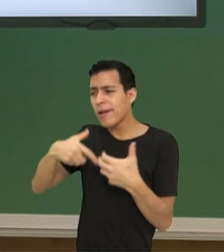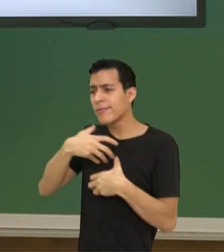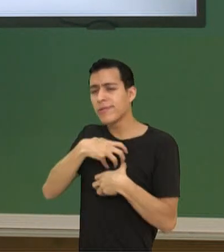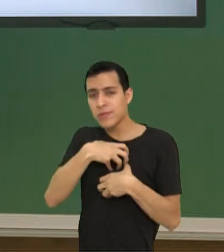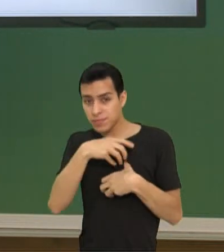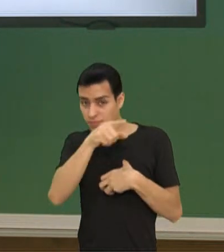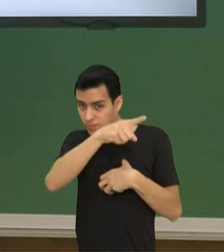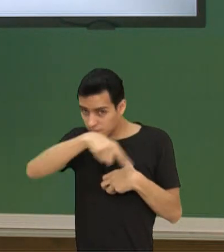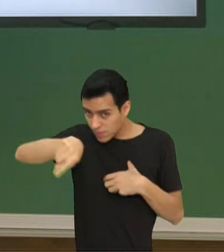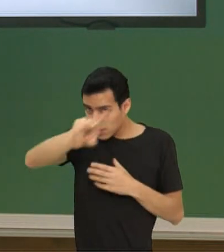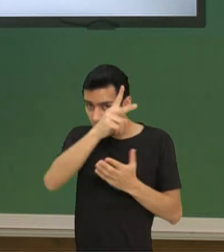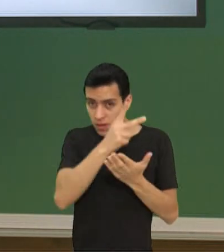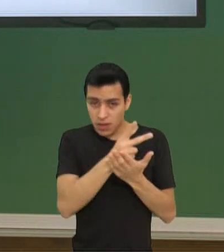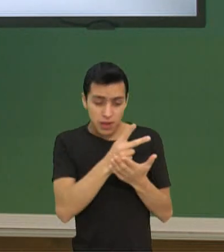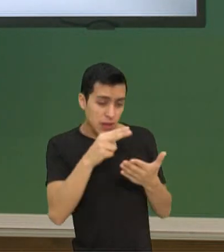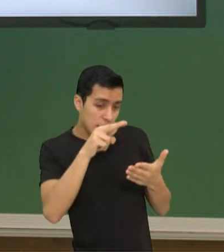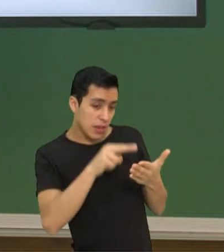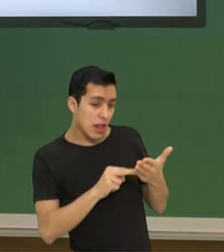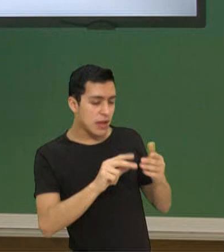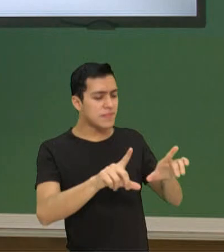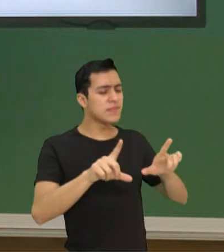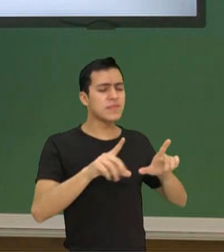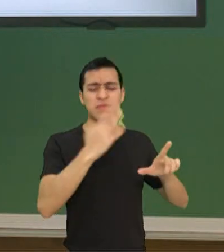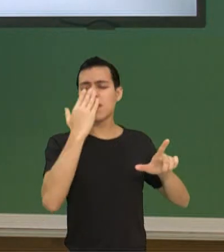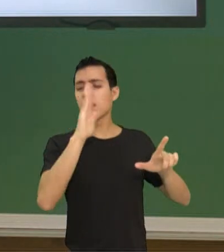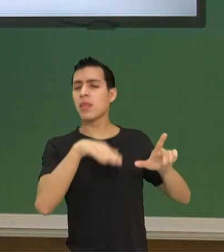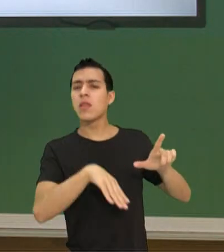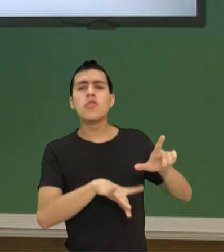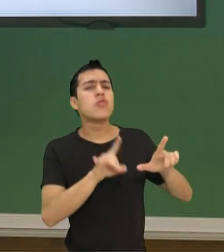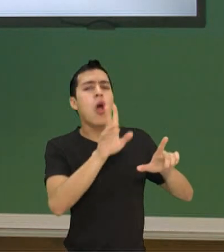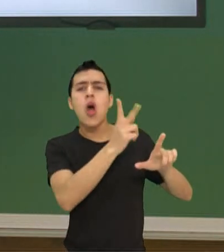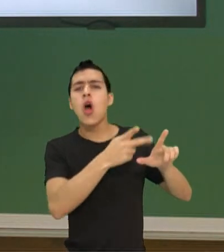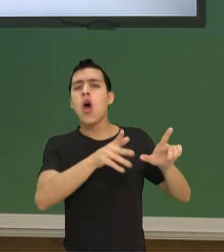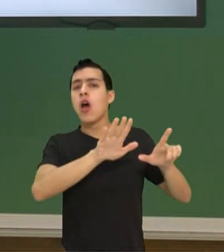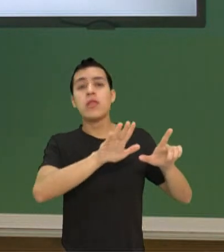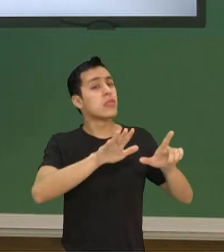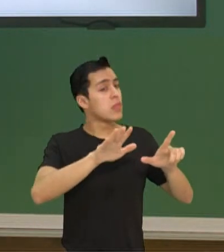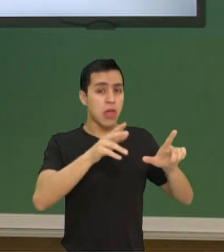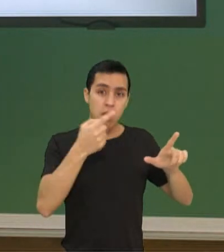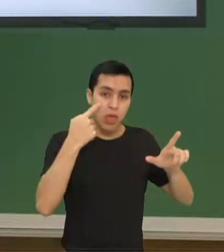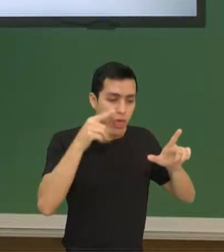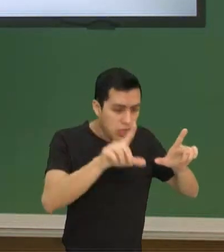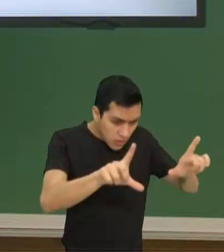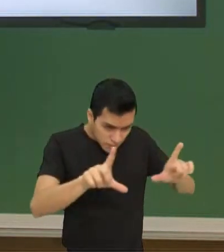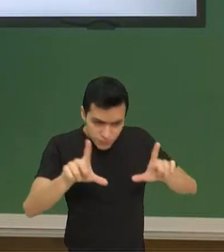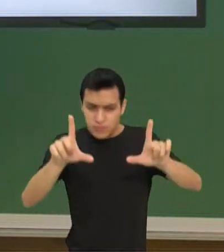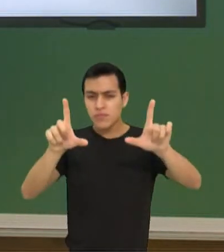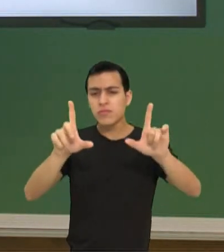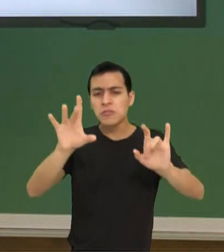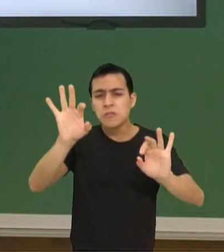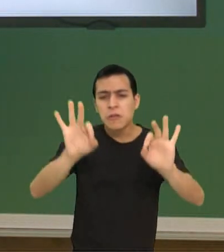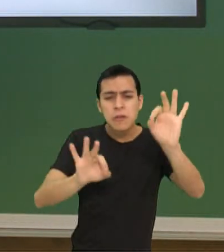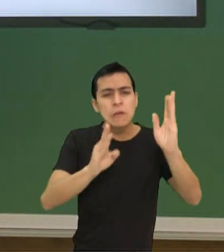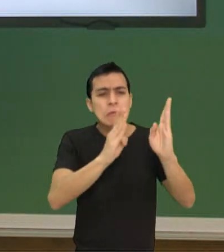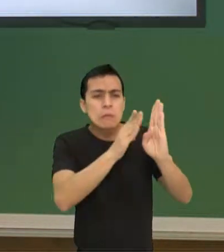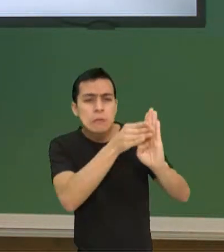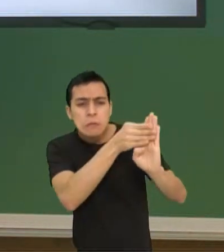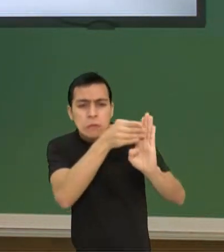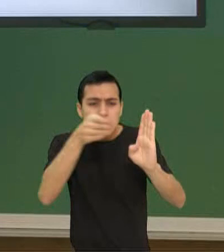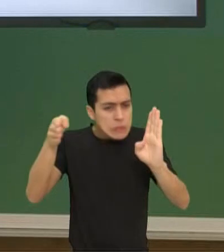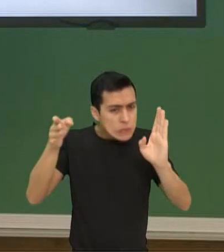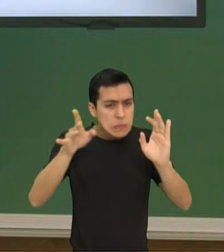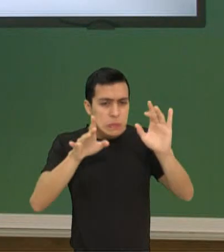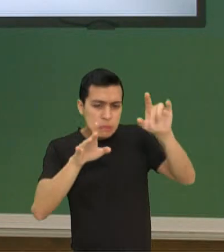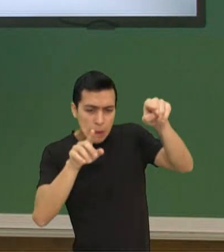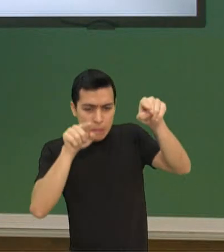uma imagem no seu livro didático, não olhe ela simplesmente como uma ilustração, mas tente ver como ela foi construída, como é